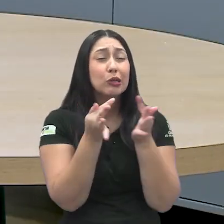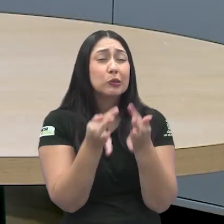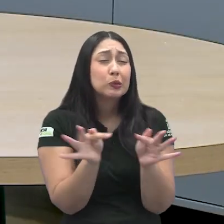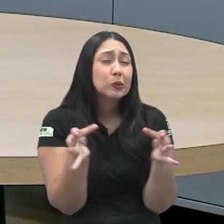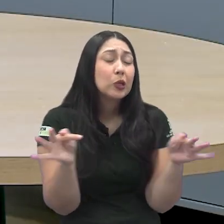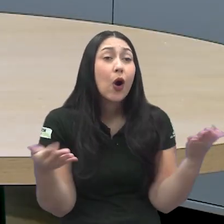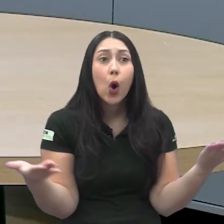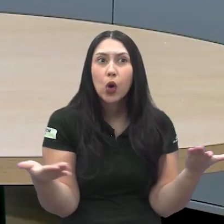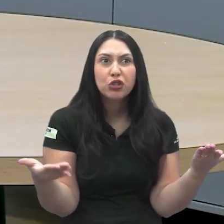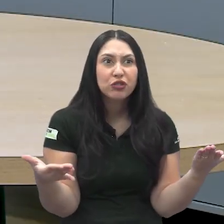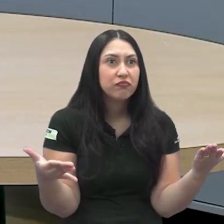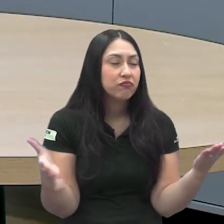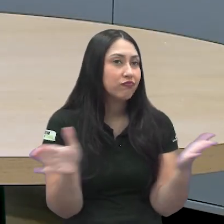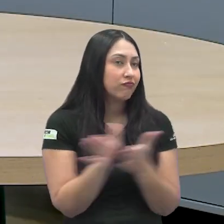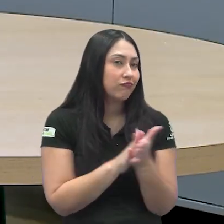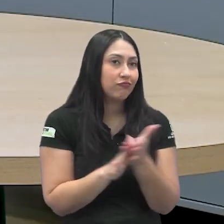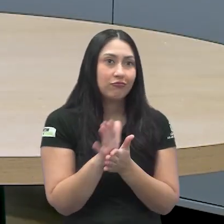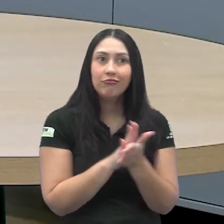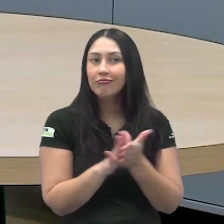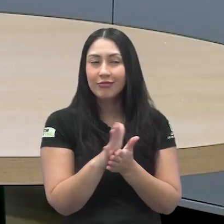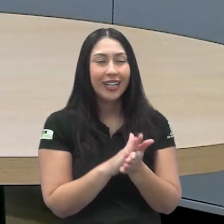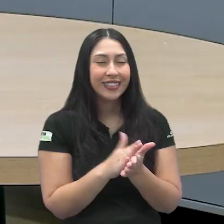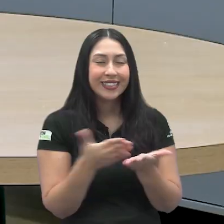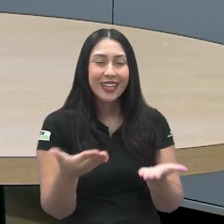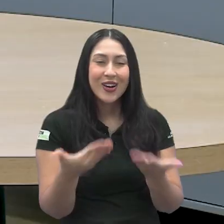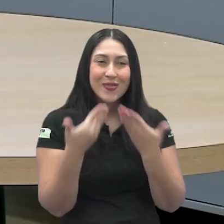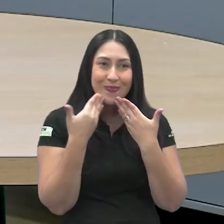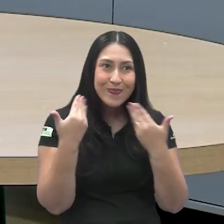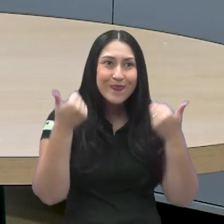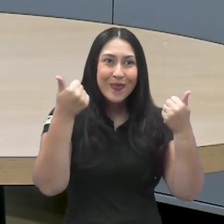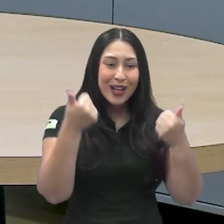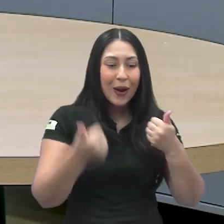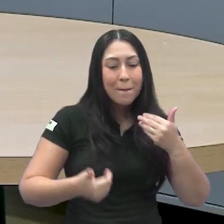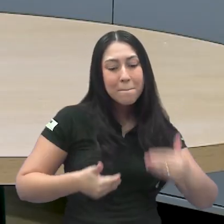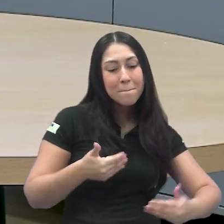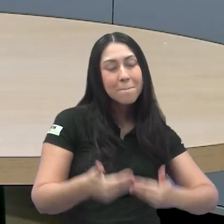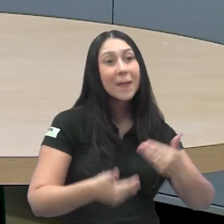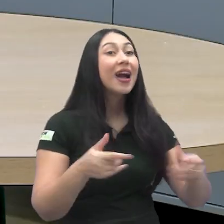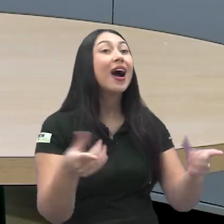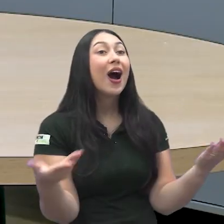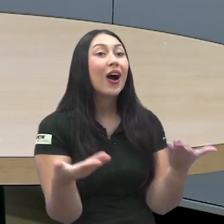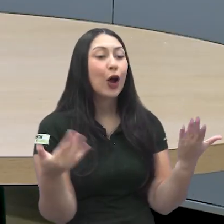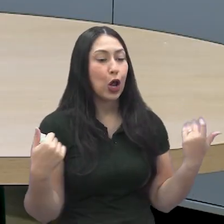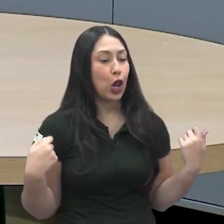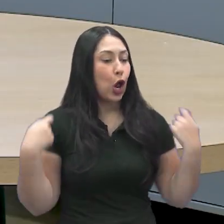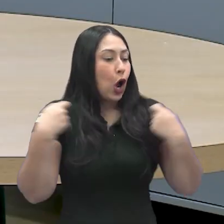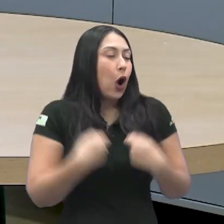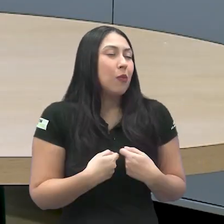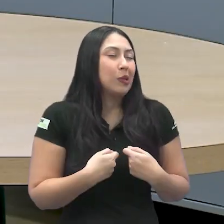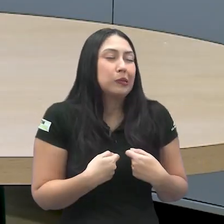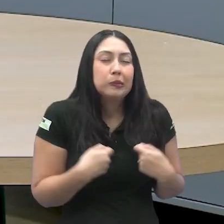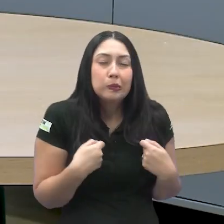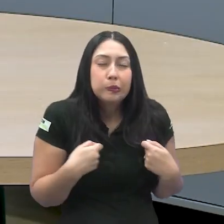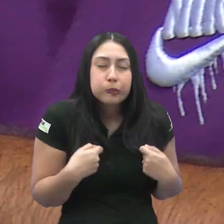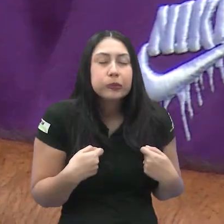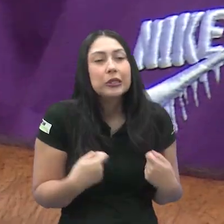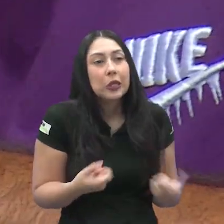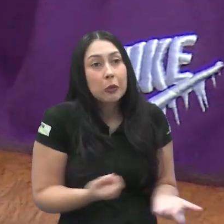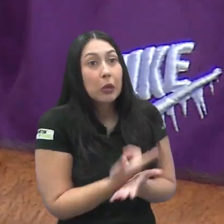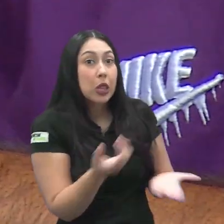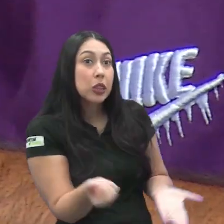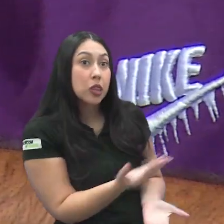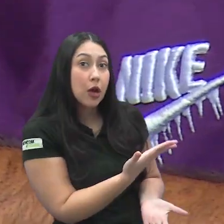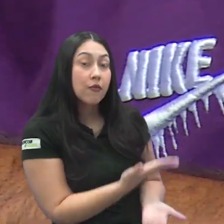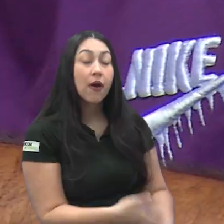já começava a doer e eu não sinto mais nada no joelho. Então, é muito gostoso esse processo também de acompanhar roupa que não cabe mais, que você tem que comprar nova. Mas